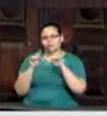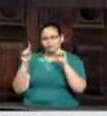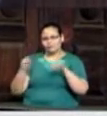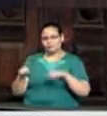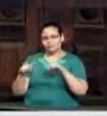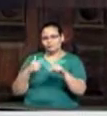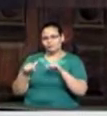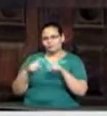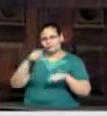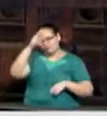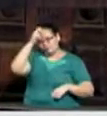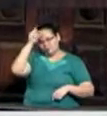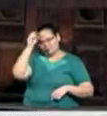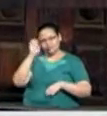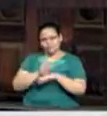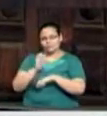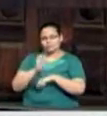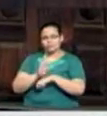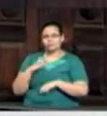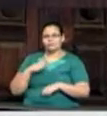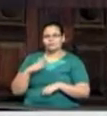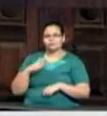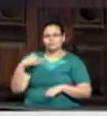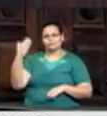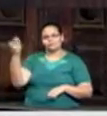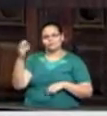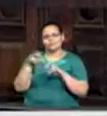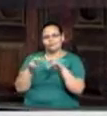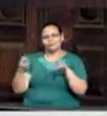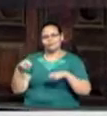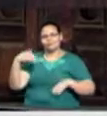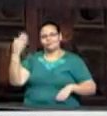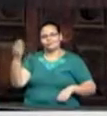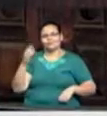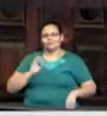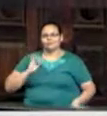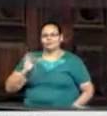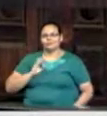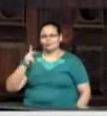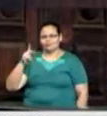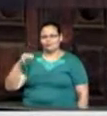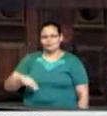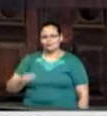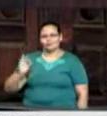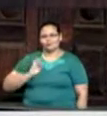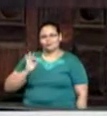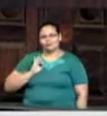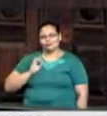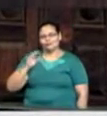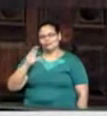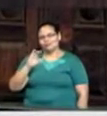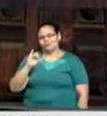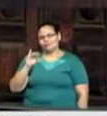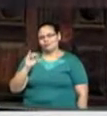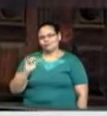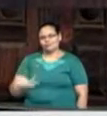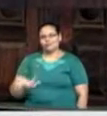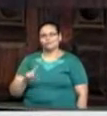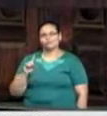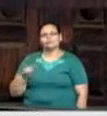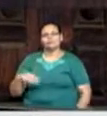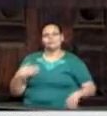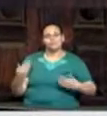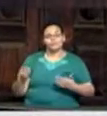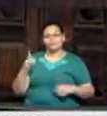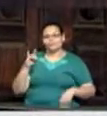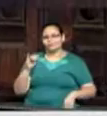estaduais que estiveram aqui nas galerias até pouco tempo, da Polícia Militar e da Polícia Civil, e em alusão